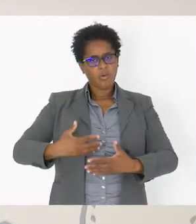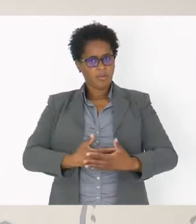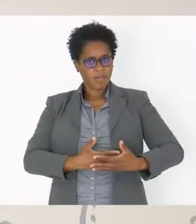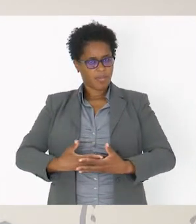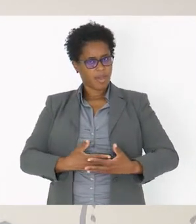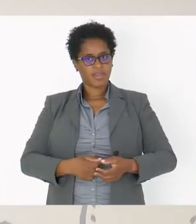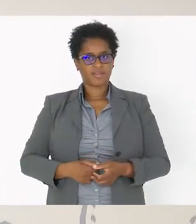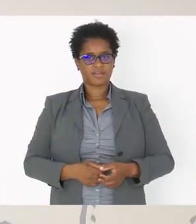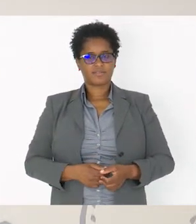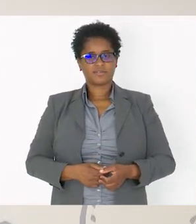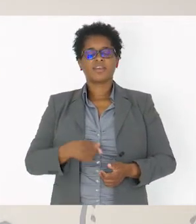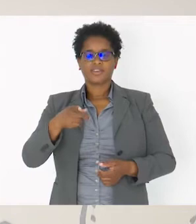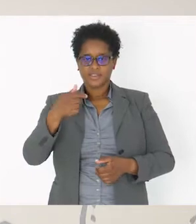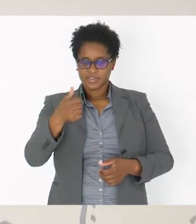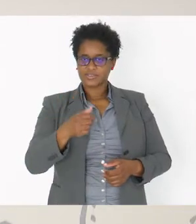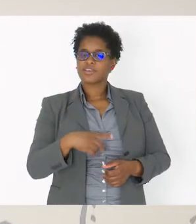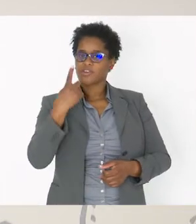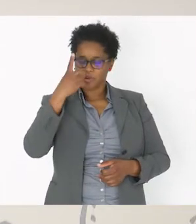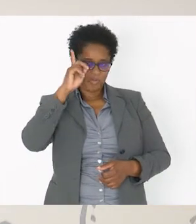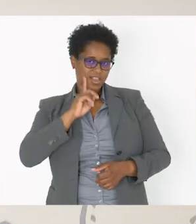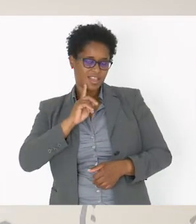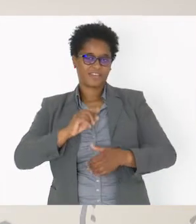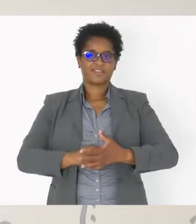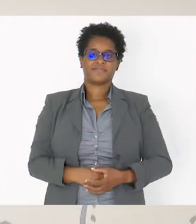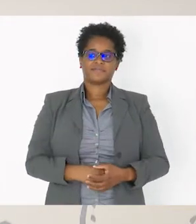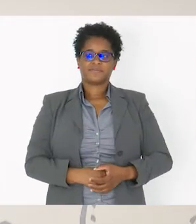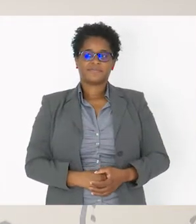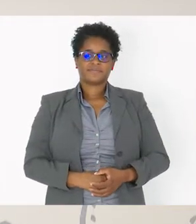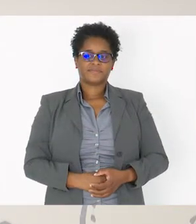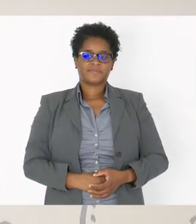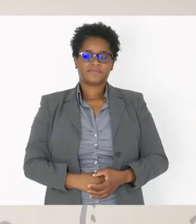Quem? Isso, é uma mulher, não é?